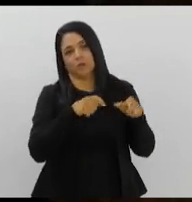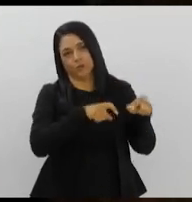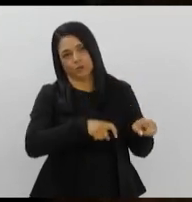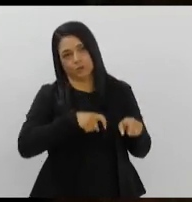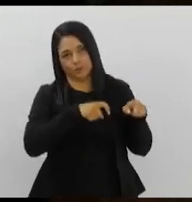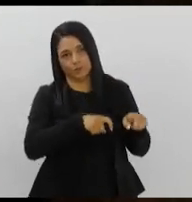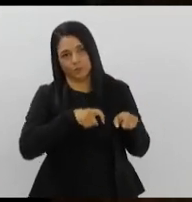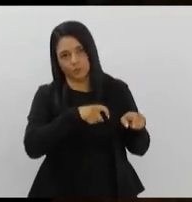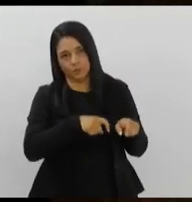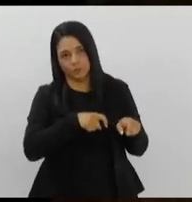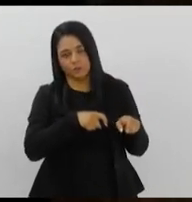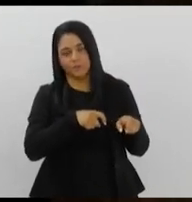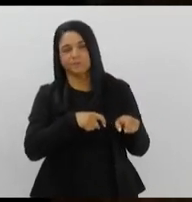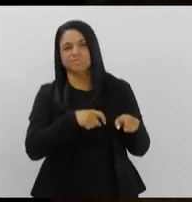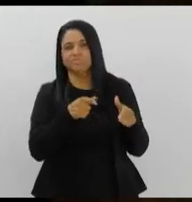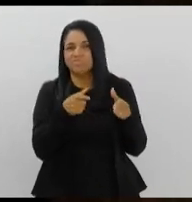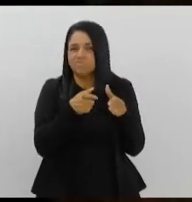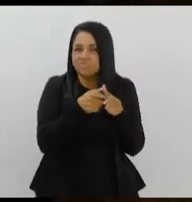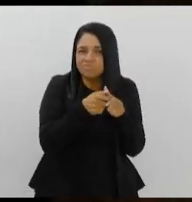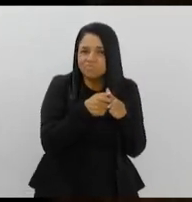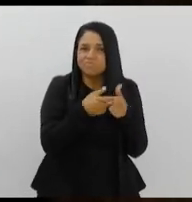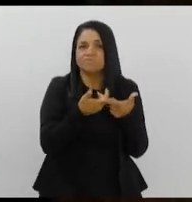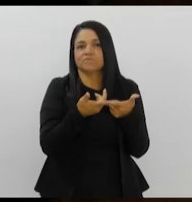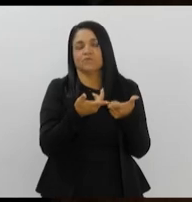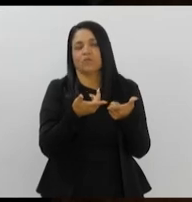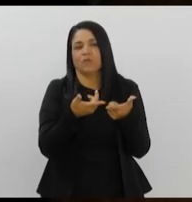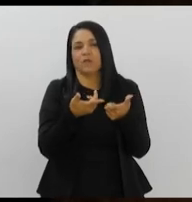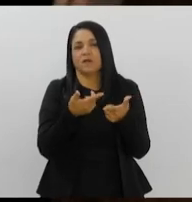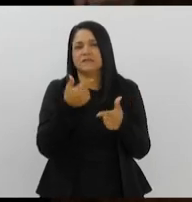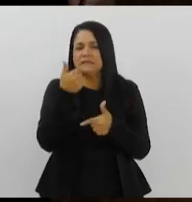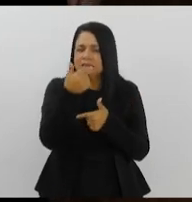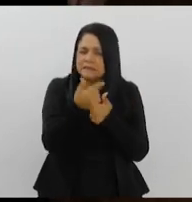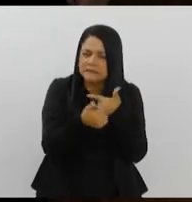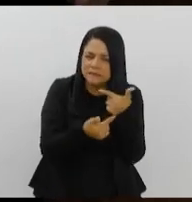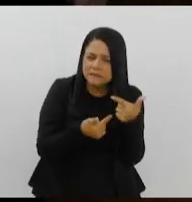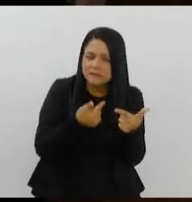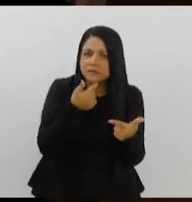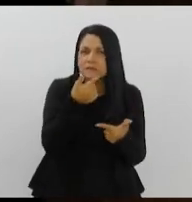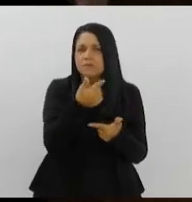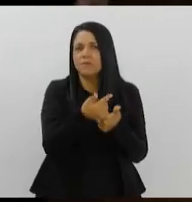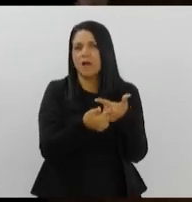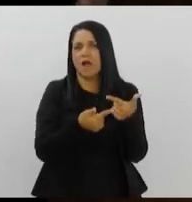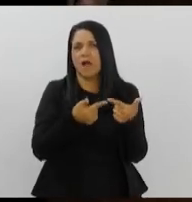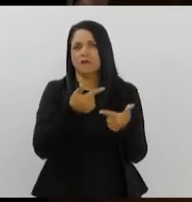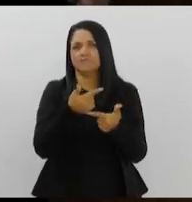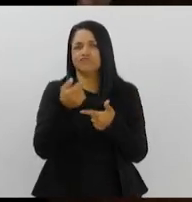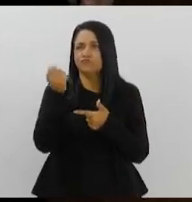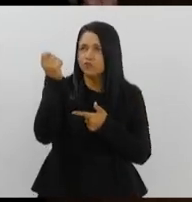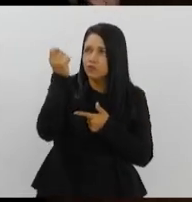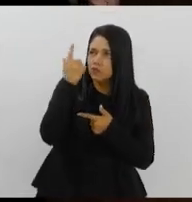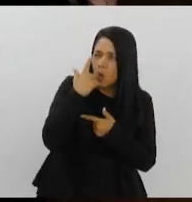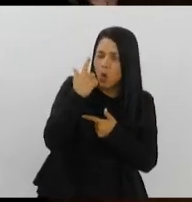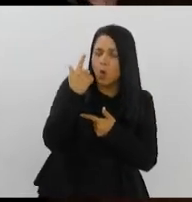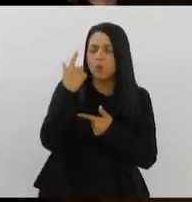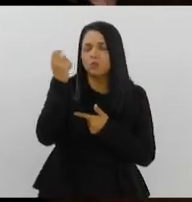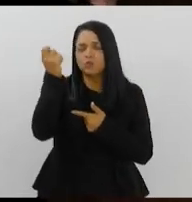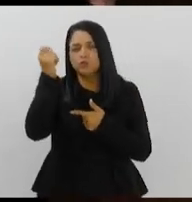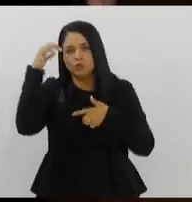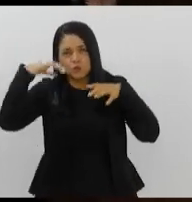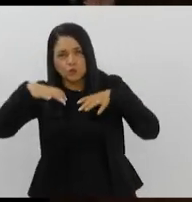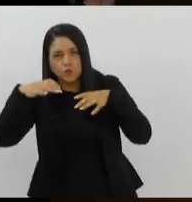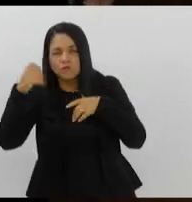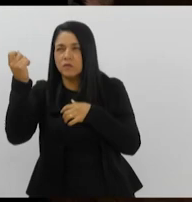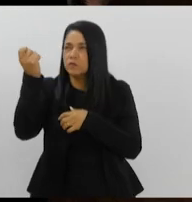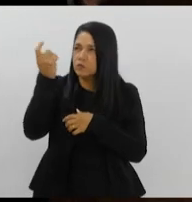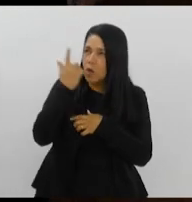ao pequeno produtor, que trabalha duramente de sol a sol. E nem